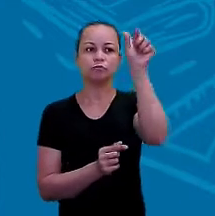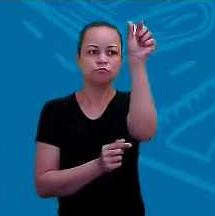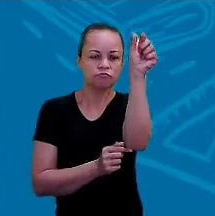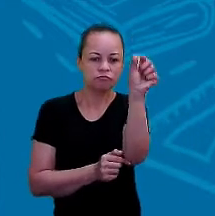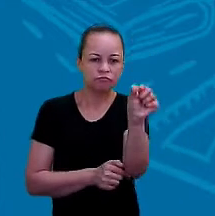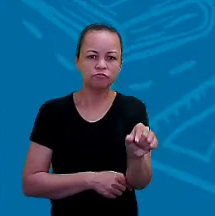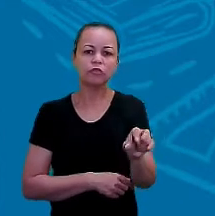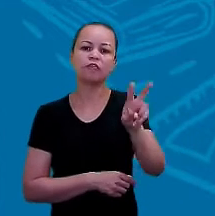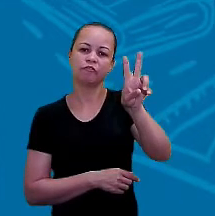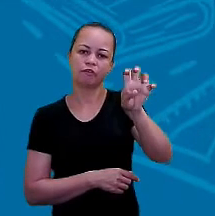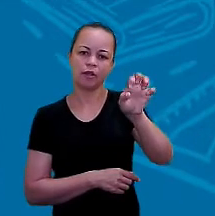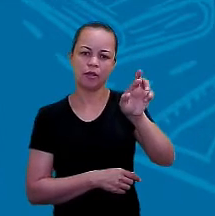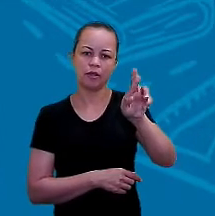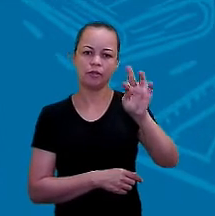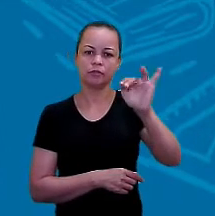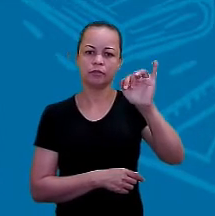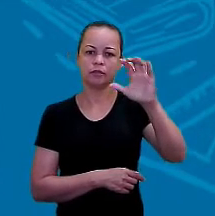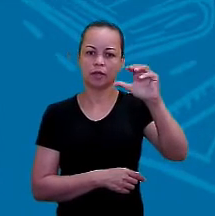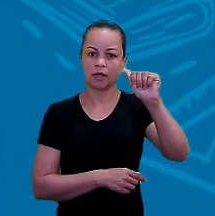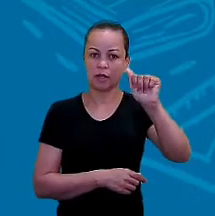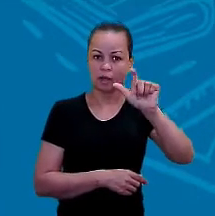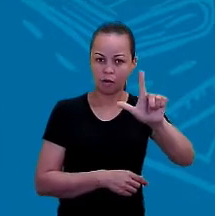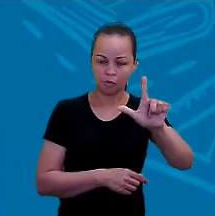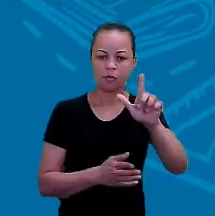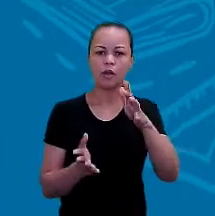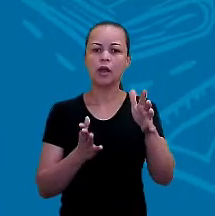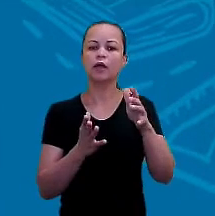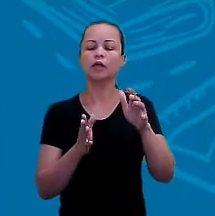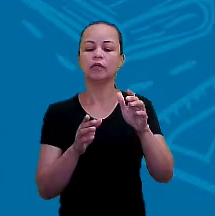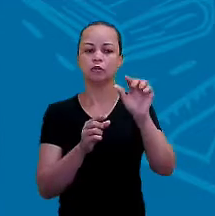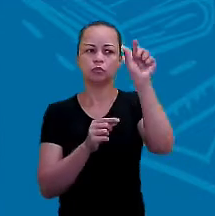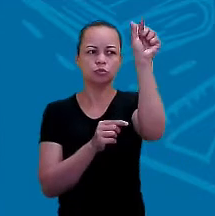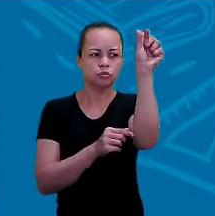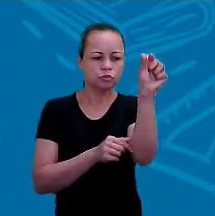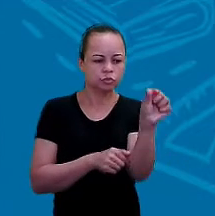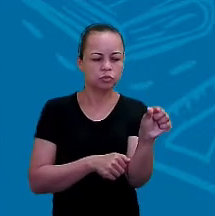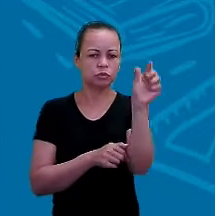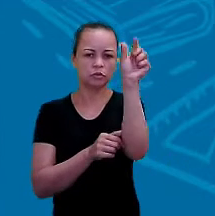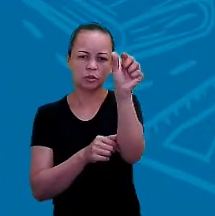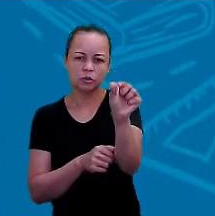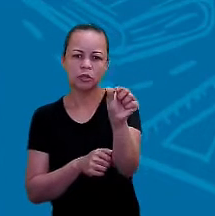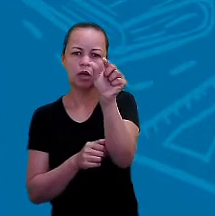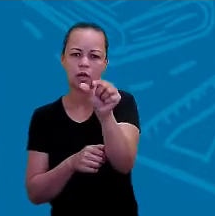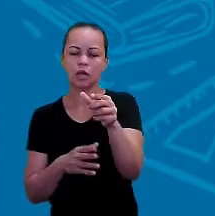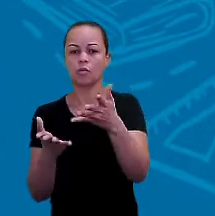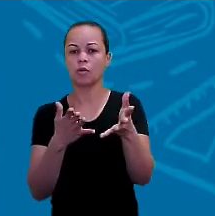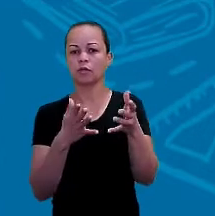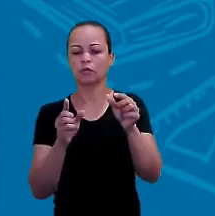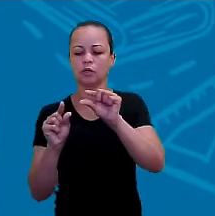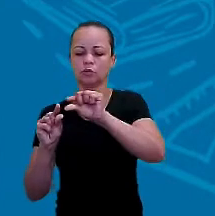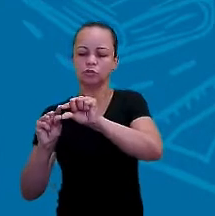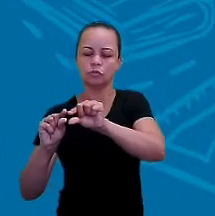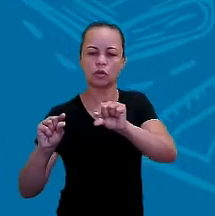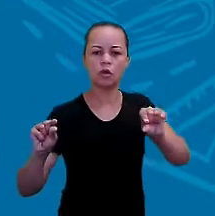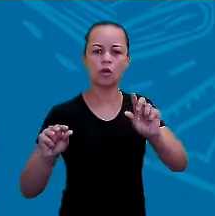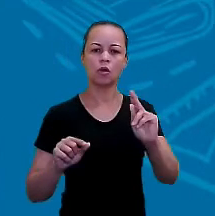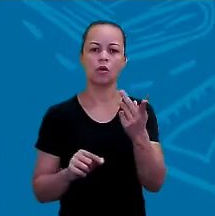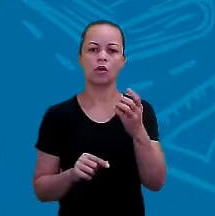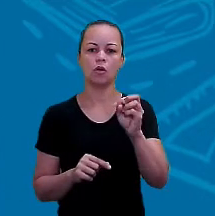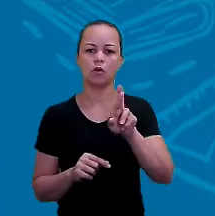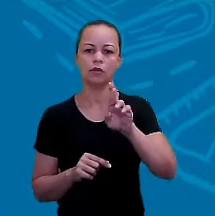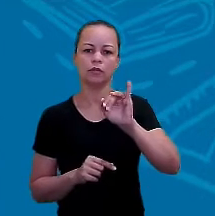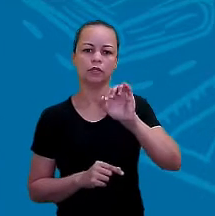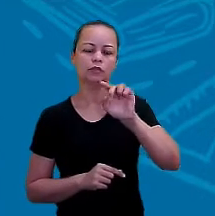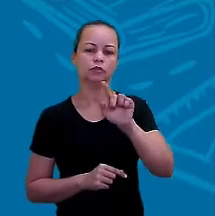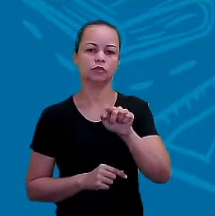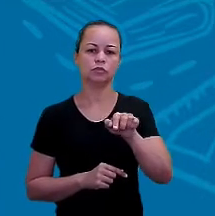em pezinho assim, tá? Enquanto as divisões qualitativas representam-se na posição horizontal. Aí, o que é que eu